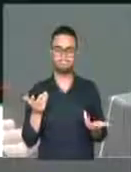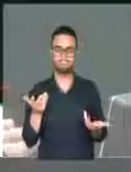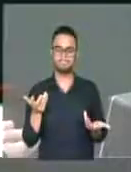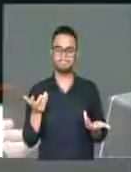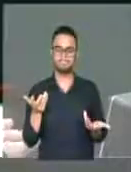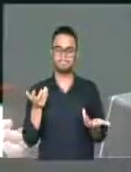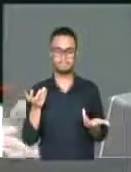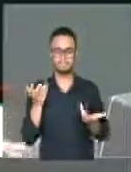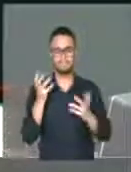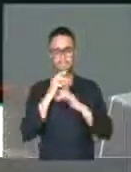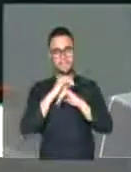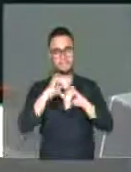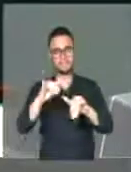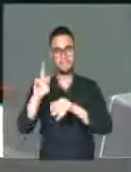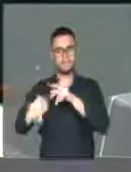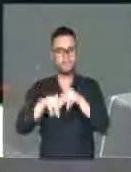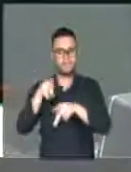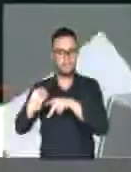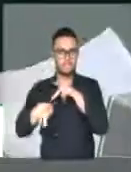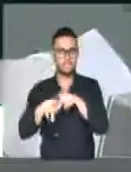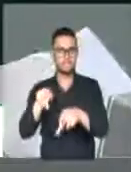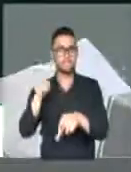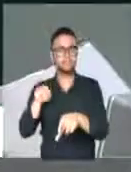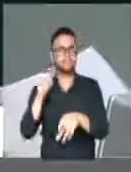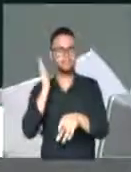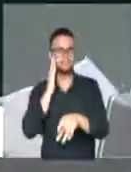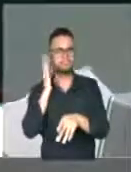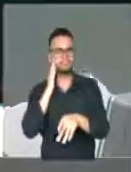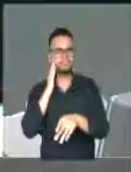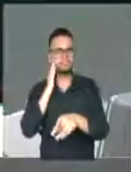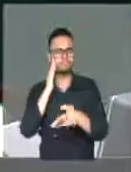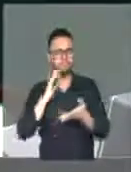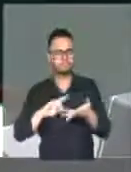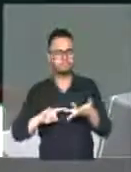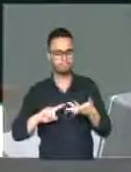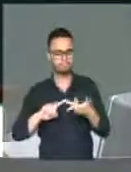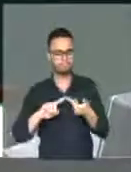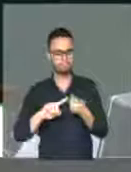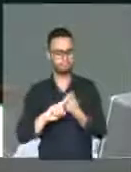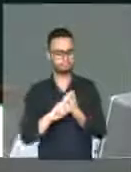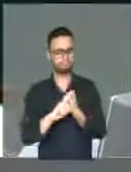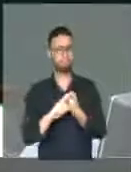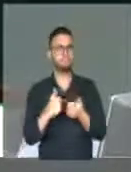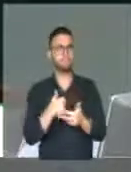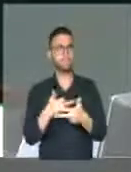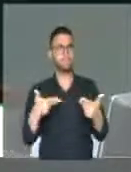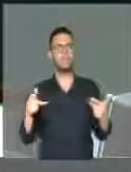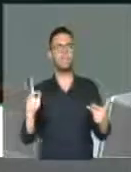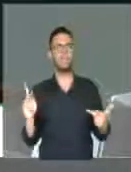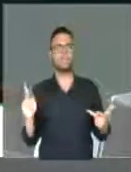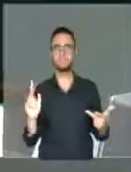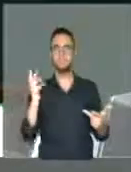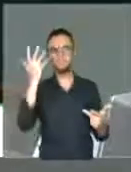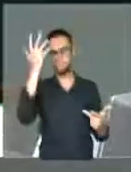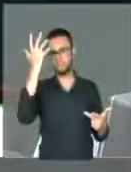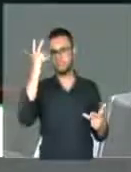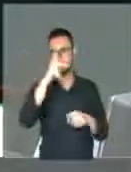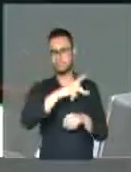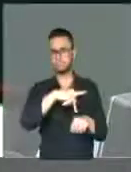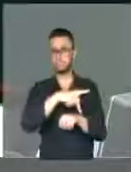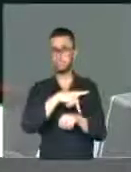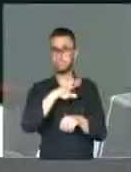colocar a nossa população a par de diversas pautas que estão acontecendo no nosso país, em especial pela